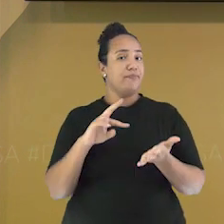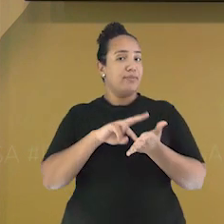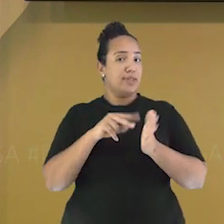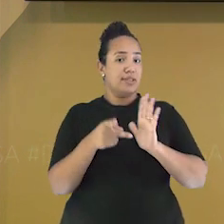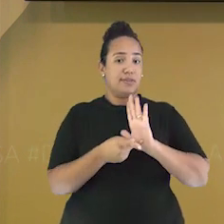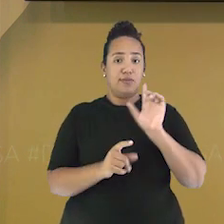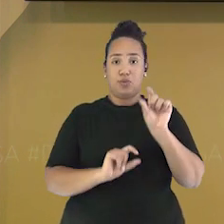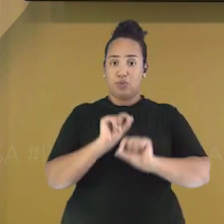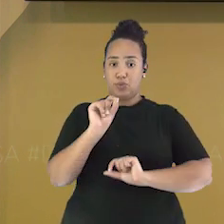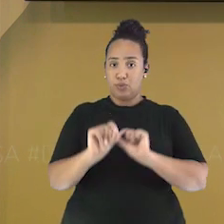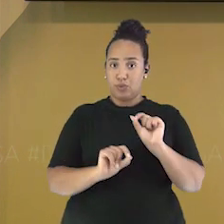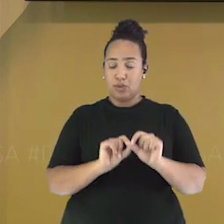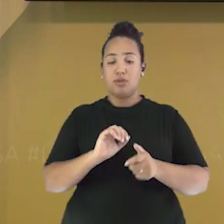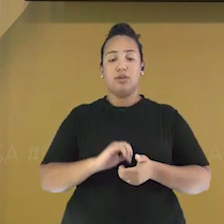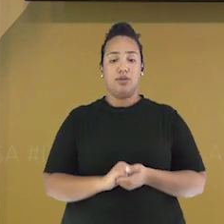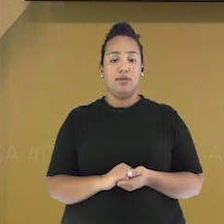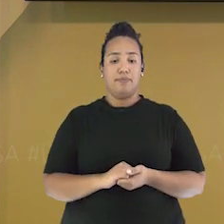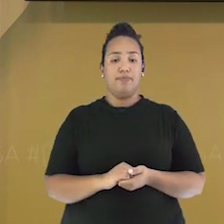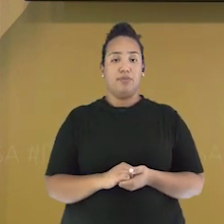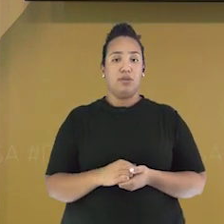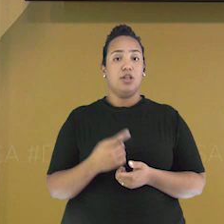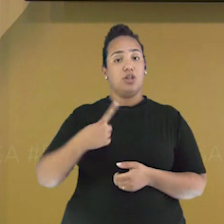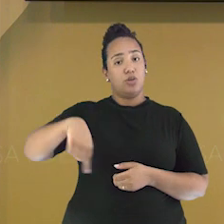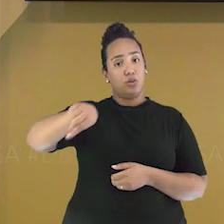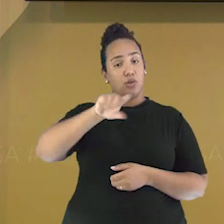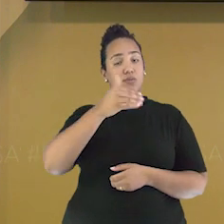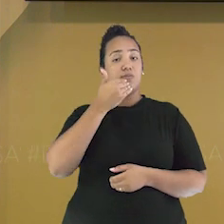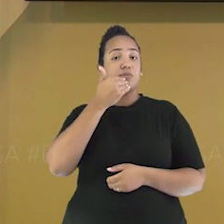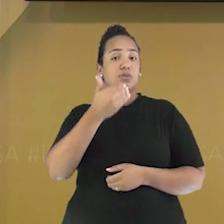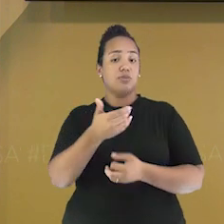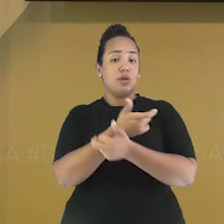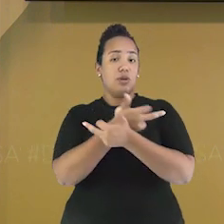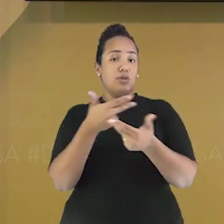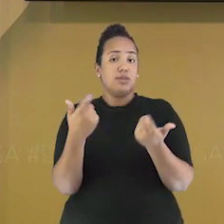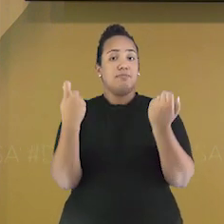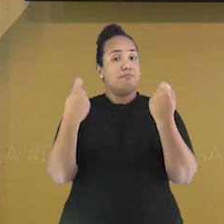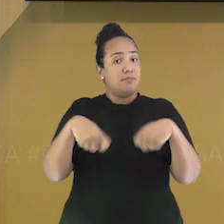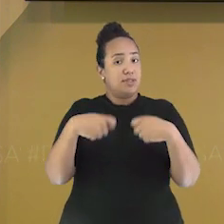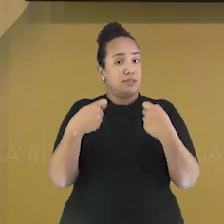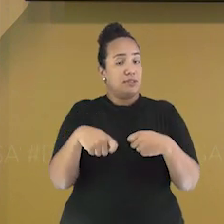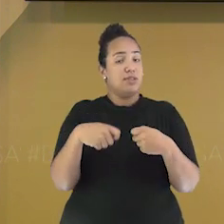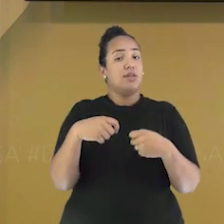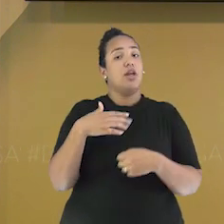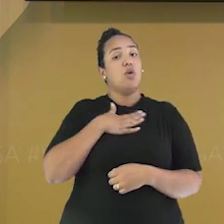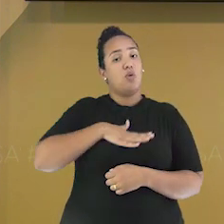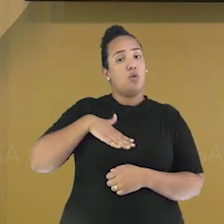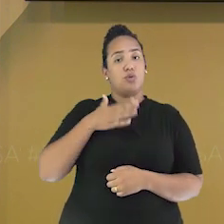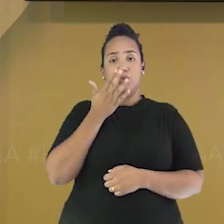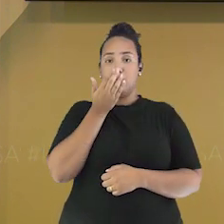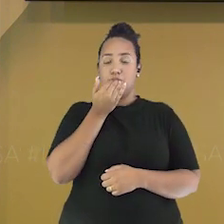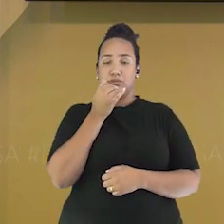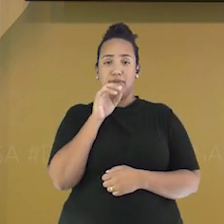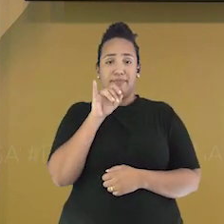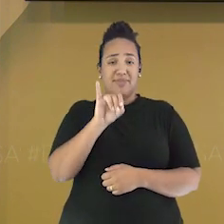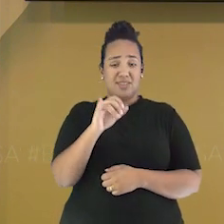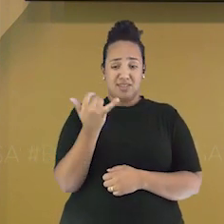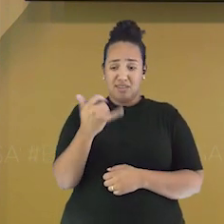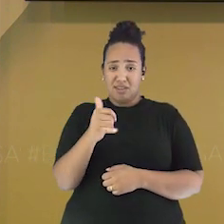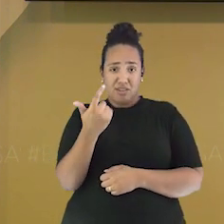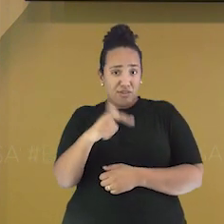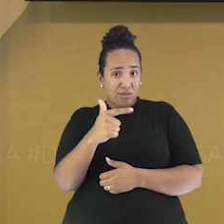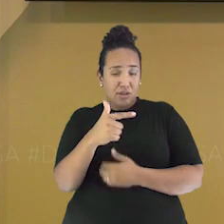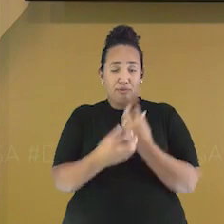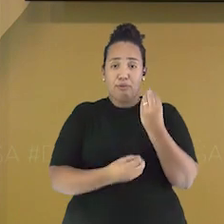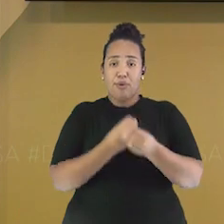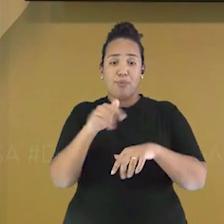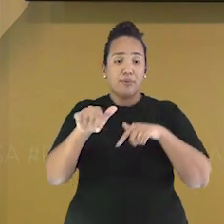Isso quer dizer que vamos pedir aquilo que precisamos e gostamos de comer. Até porque, sem energia, como que a gente vai